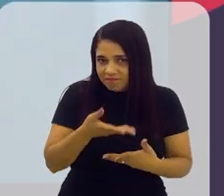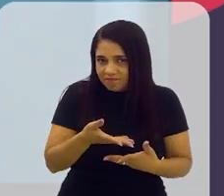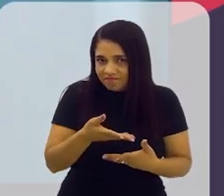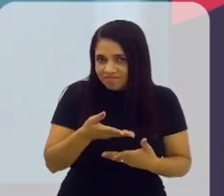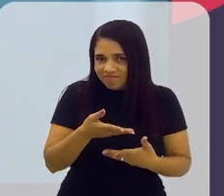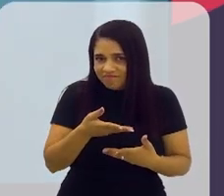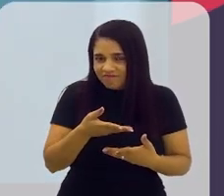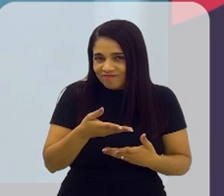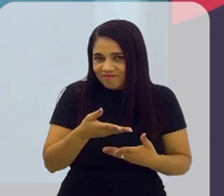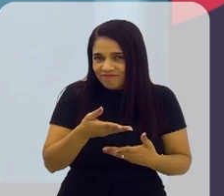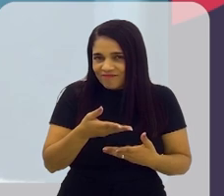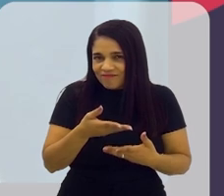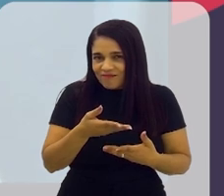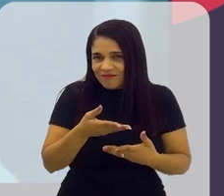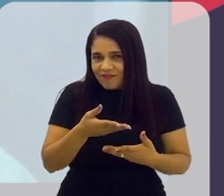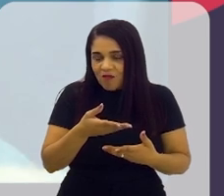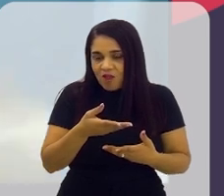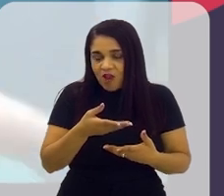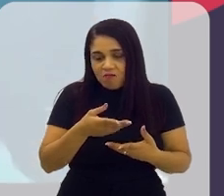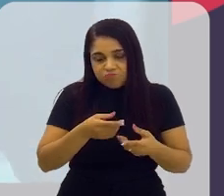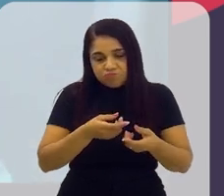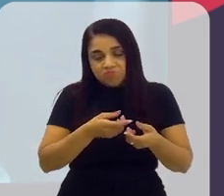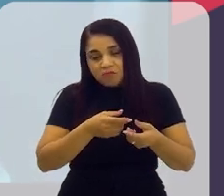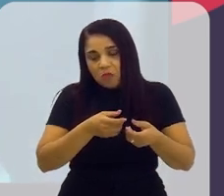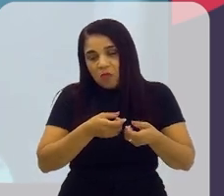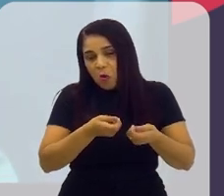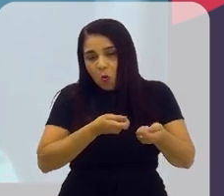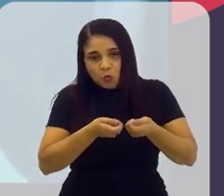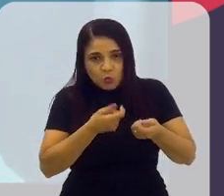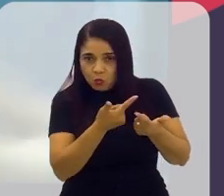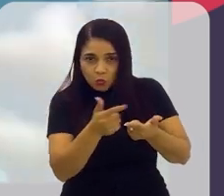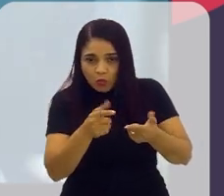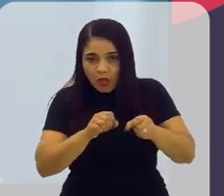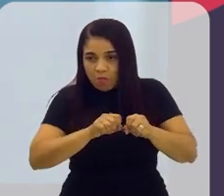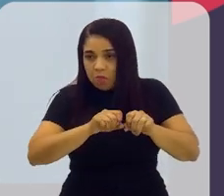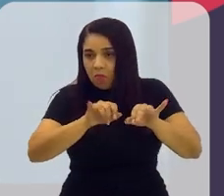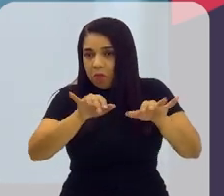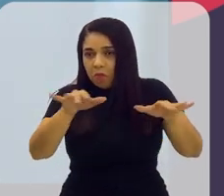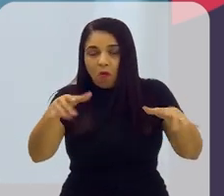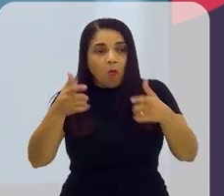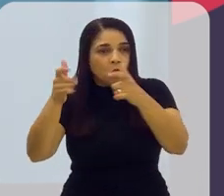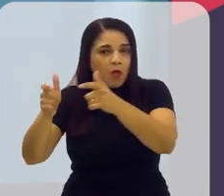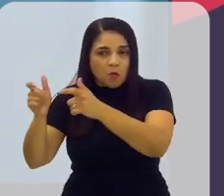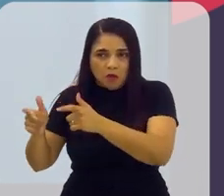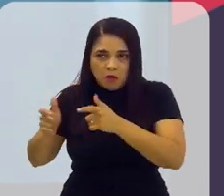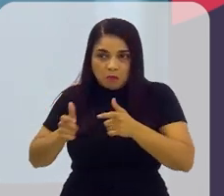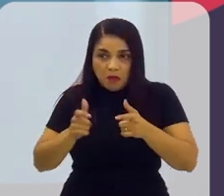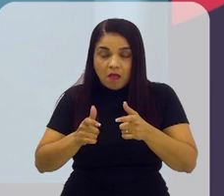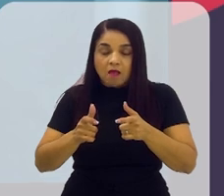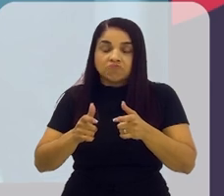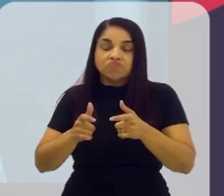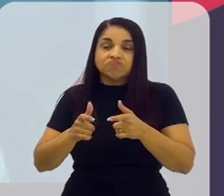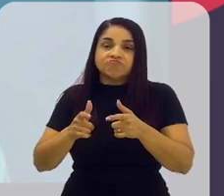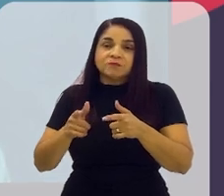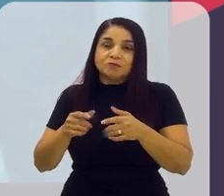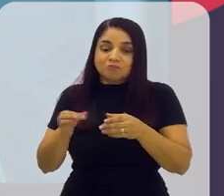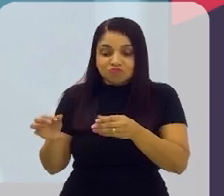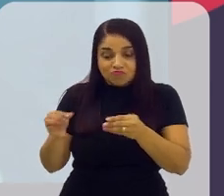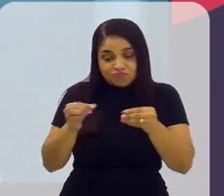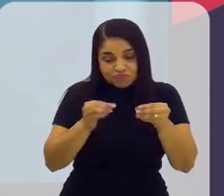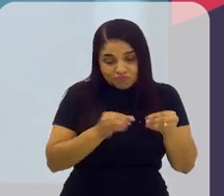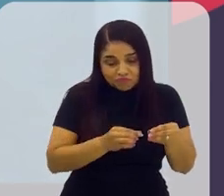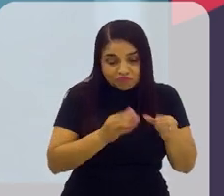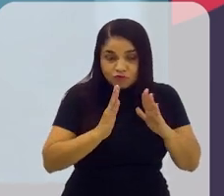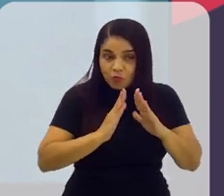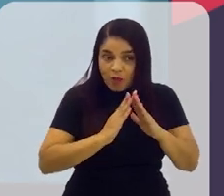muito grande. E ela acaba fugindo ali do seu quintal e se espalhando para outros lugares. Então, de uma maneira intencional, você trouxe para